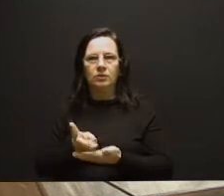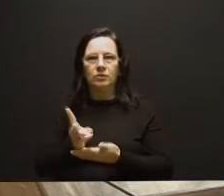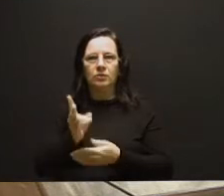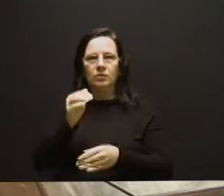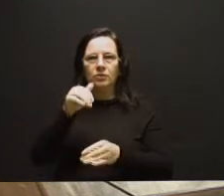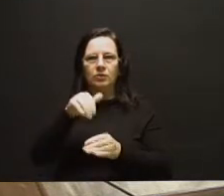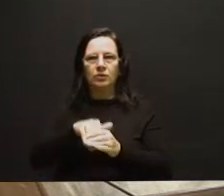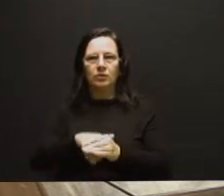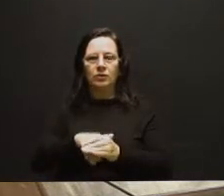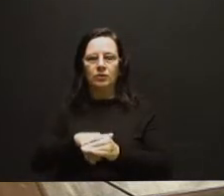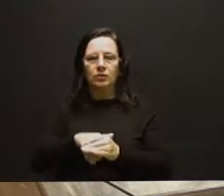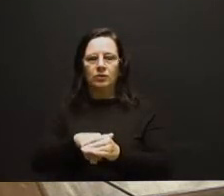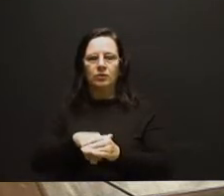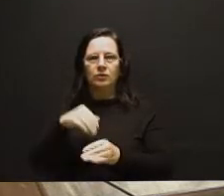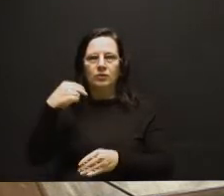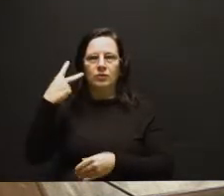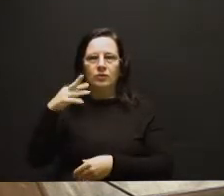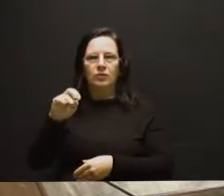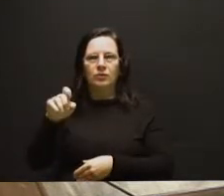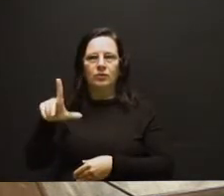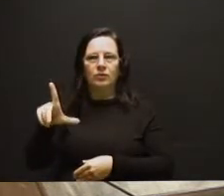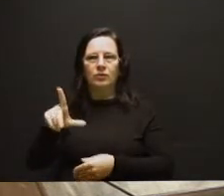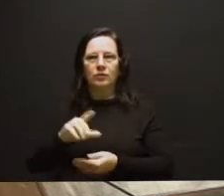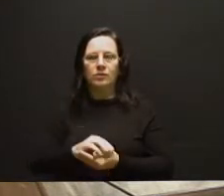palavra o vereador rafael tuca